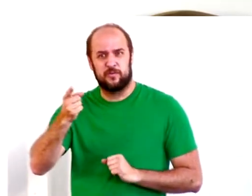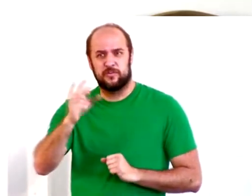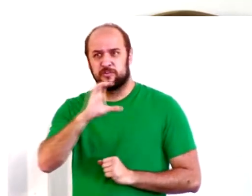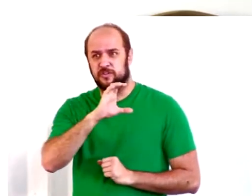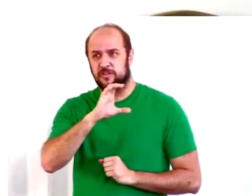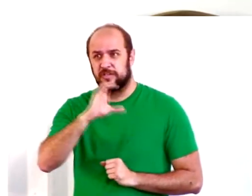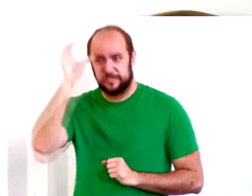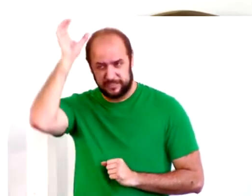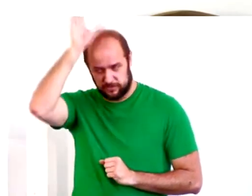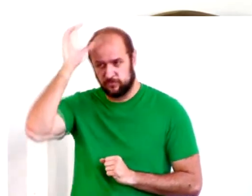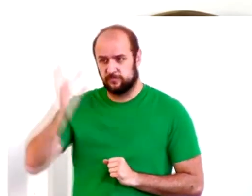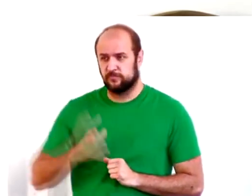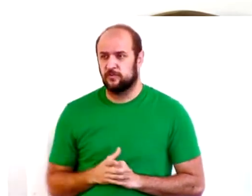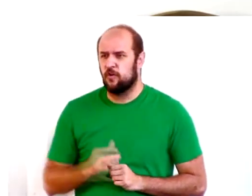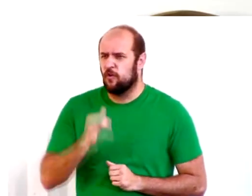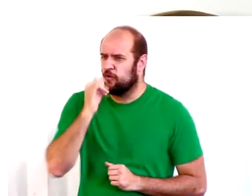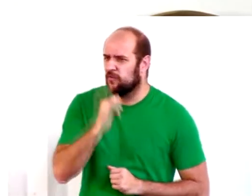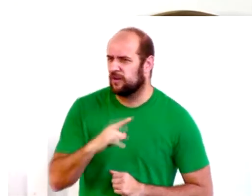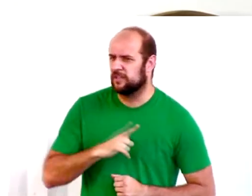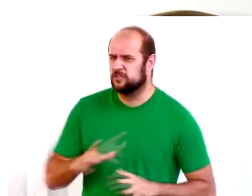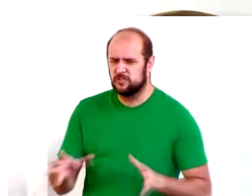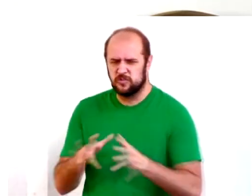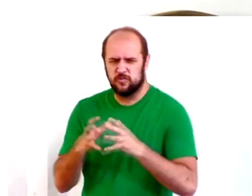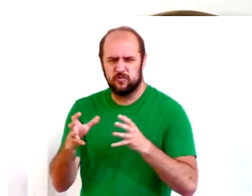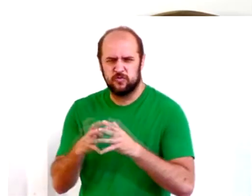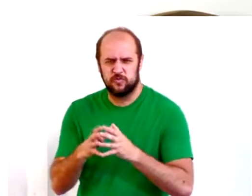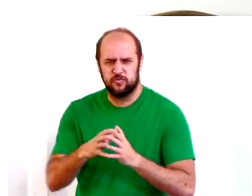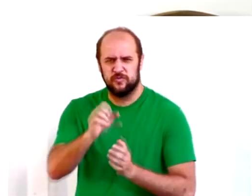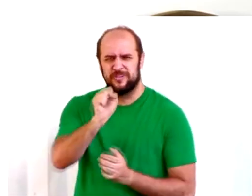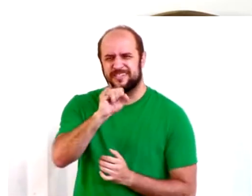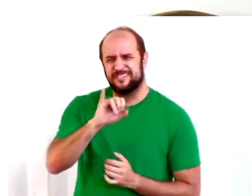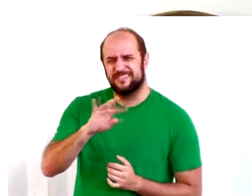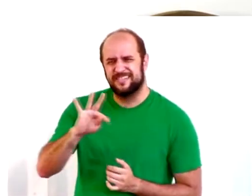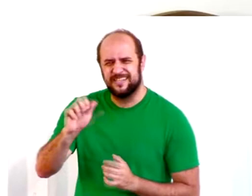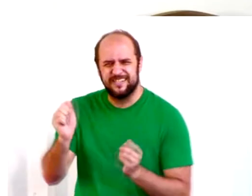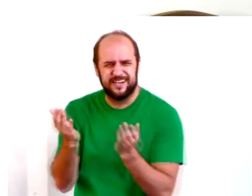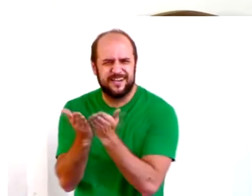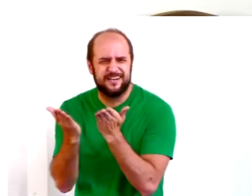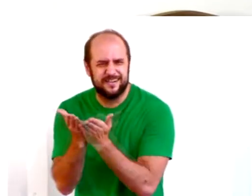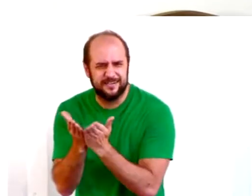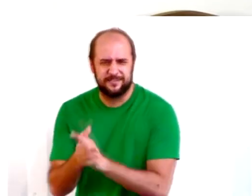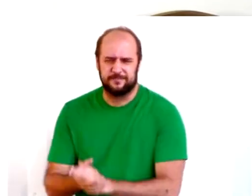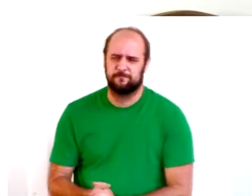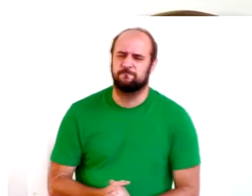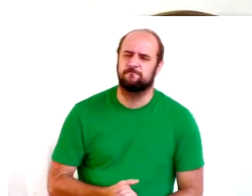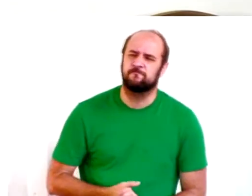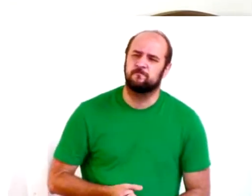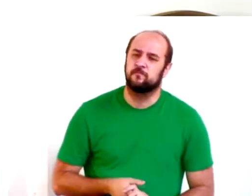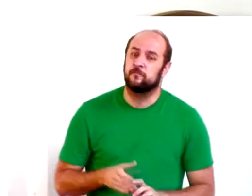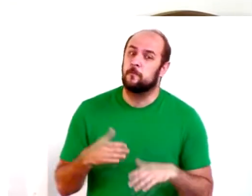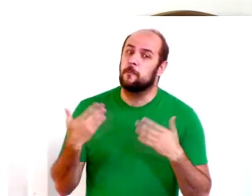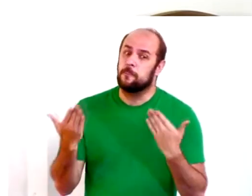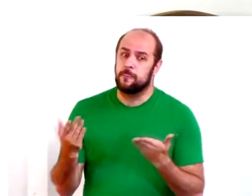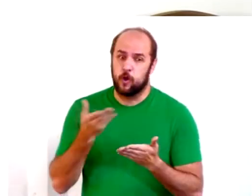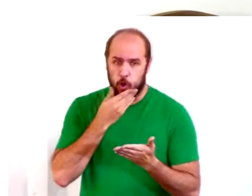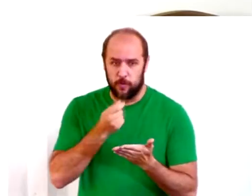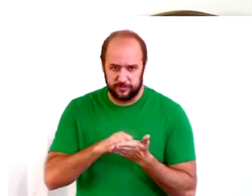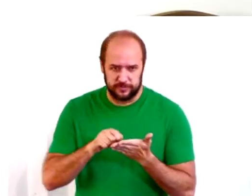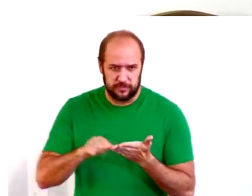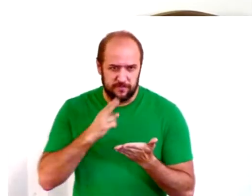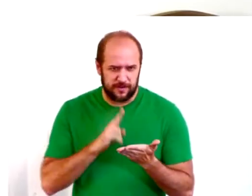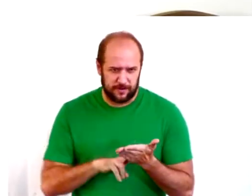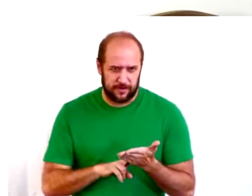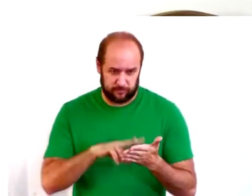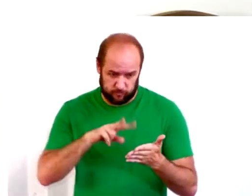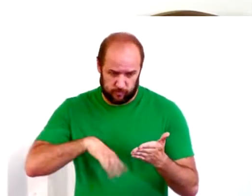uma seita estava se reunindo, chamada de seita dos cristãos. E então, abre aspas, Plínio escreve na